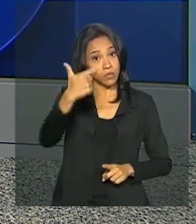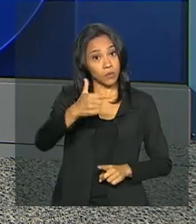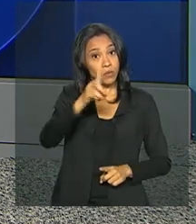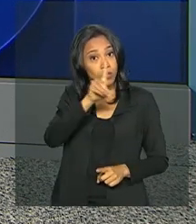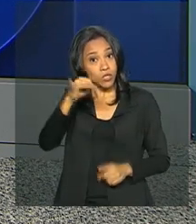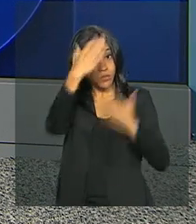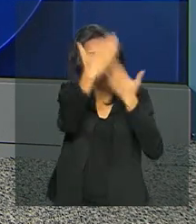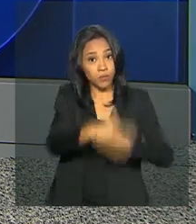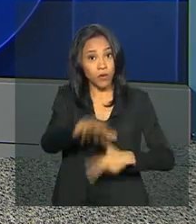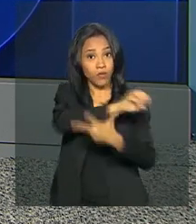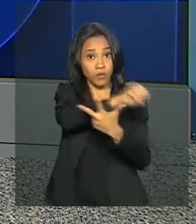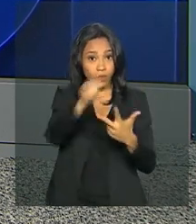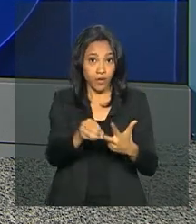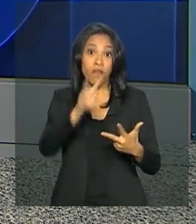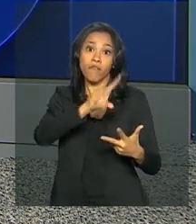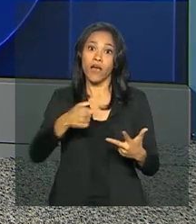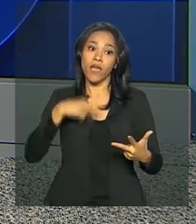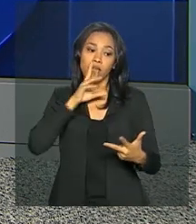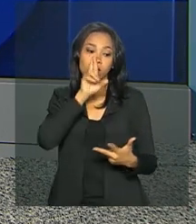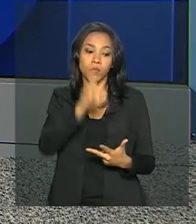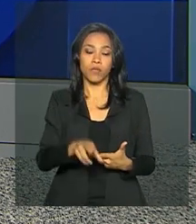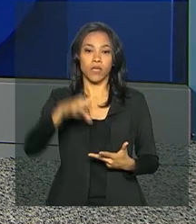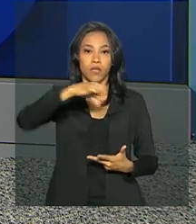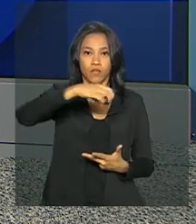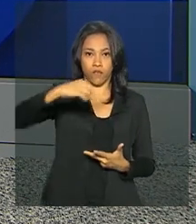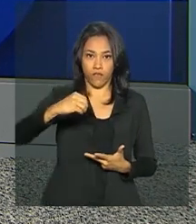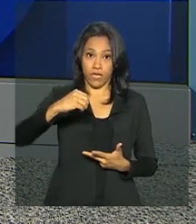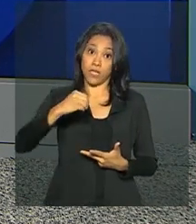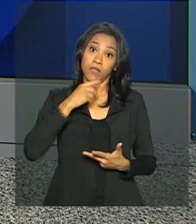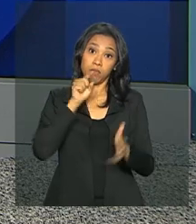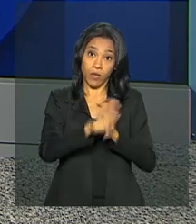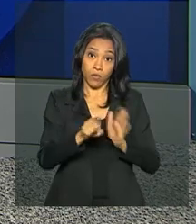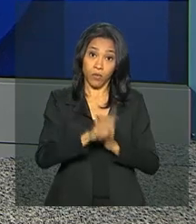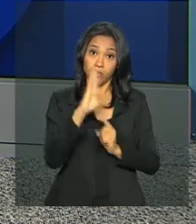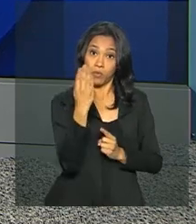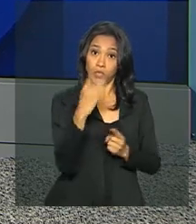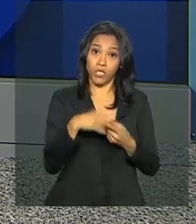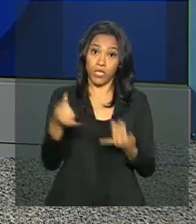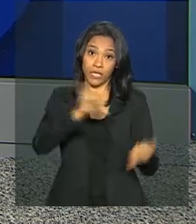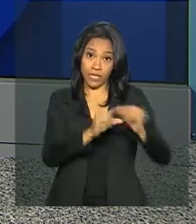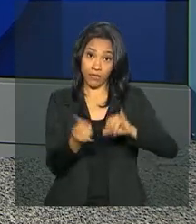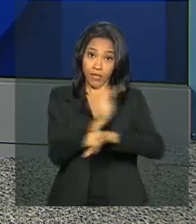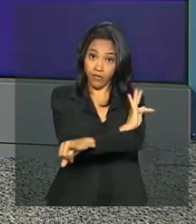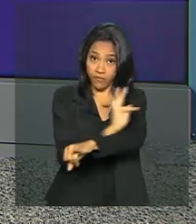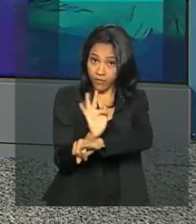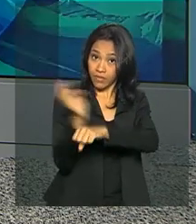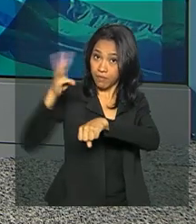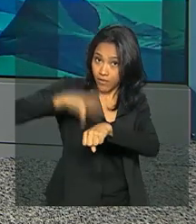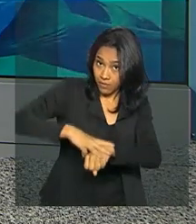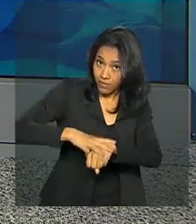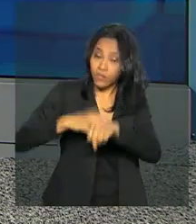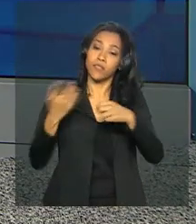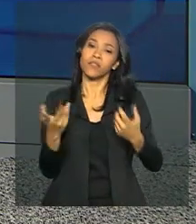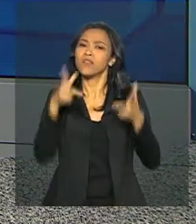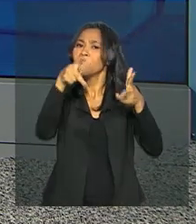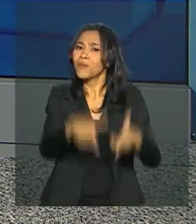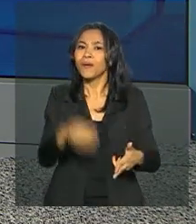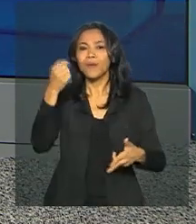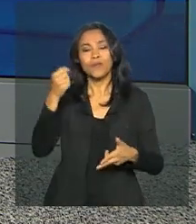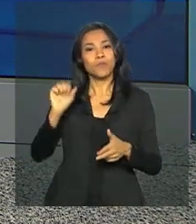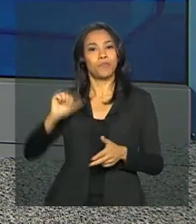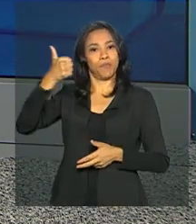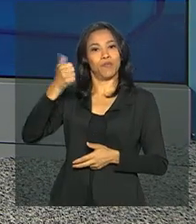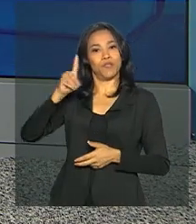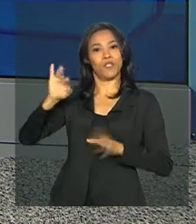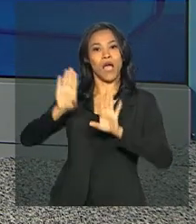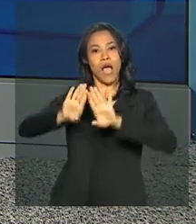Os estudantes vão responder a 90 questões de biologia, química, física e matemática. Assim como no primeiro dia, os